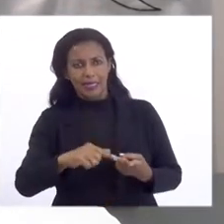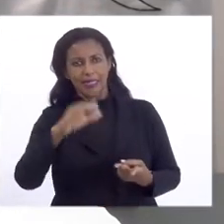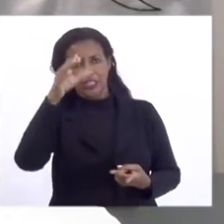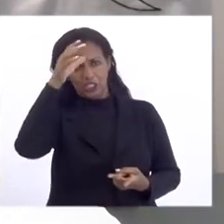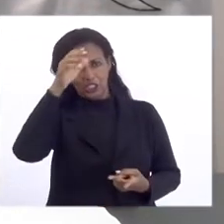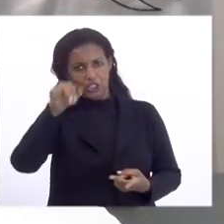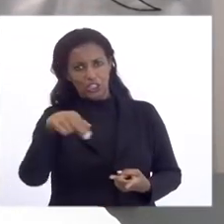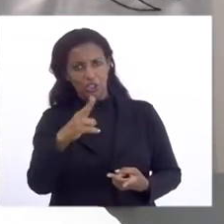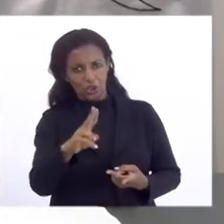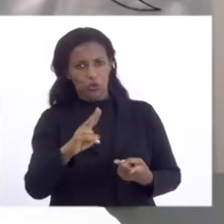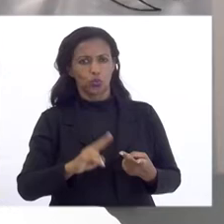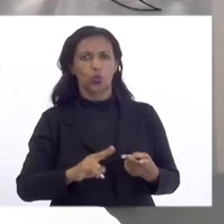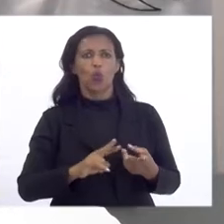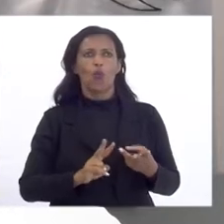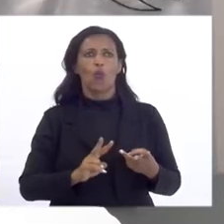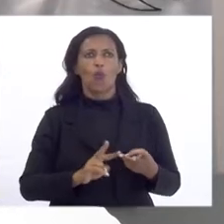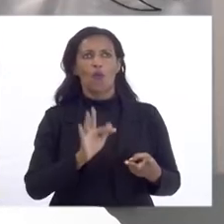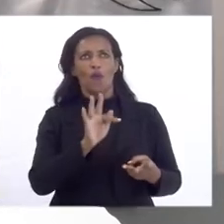Franciane,